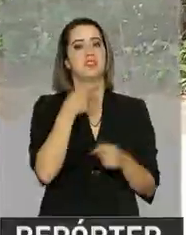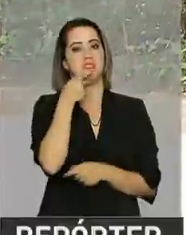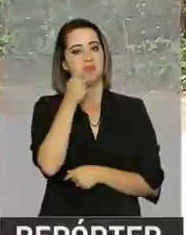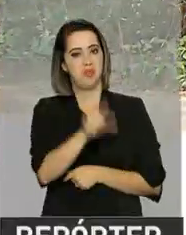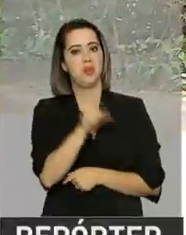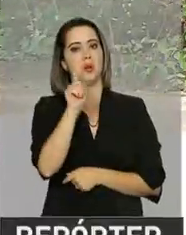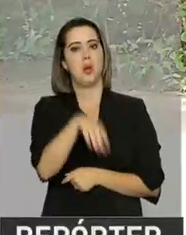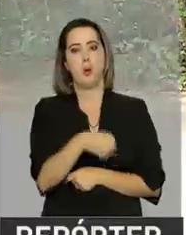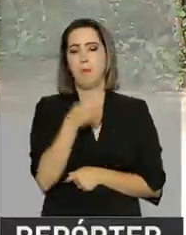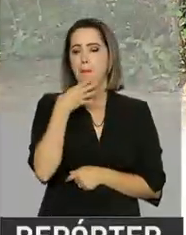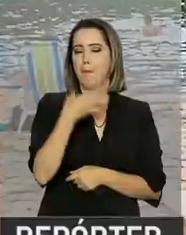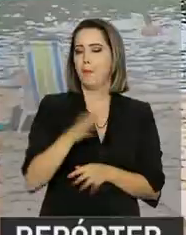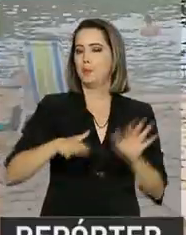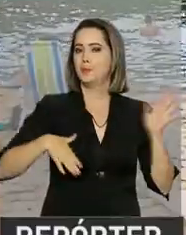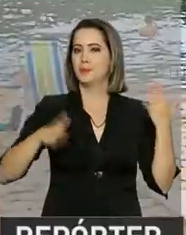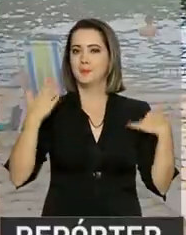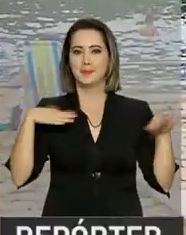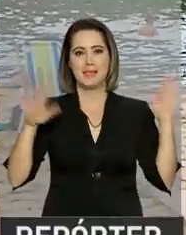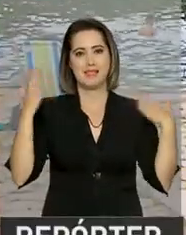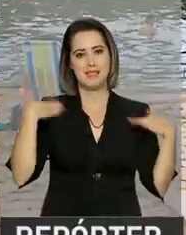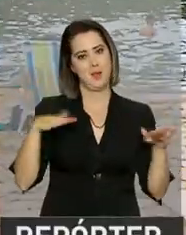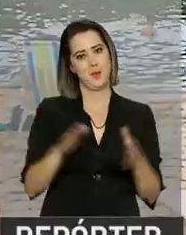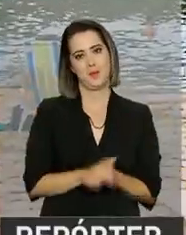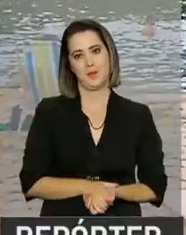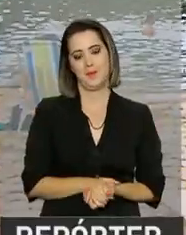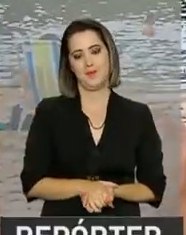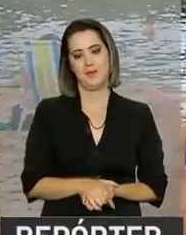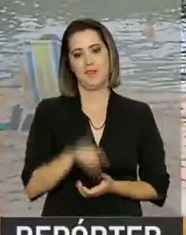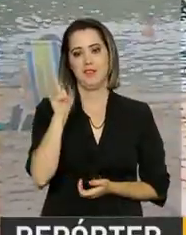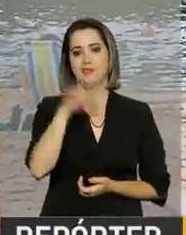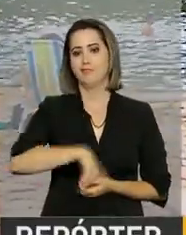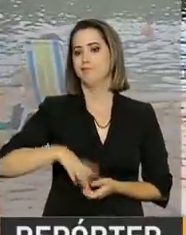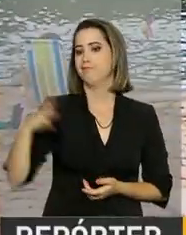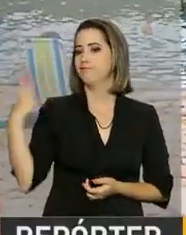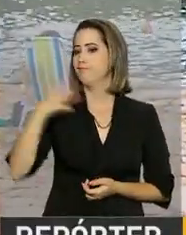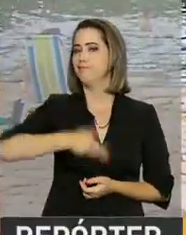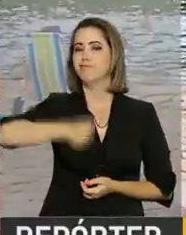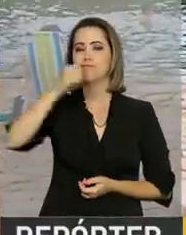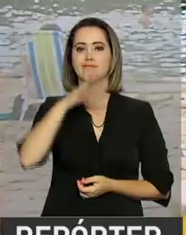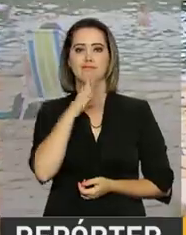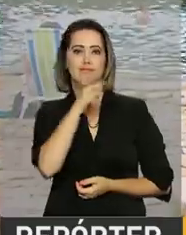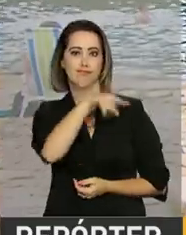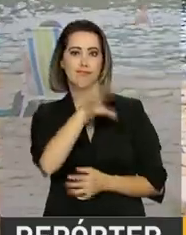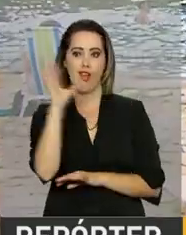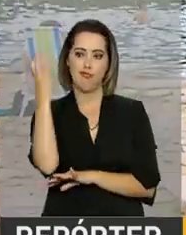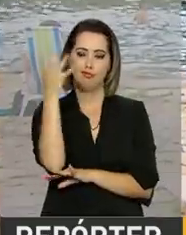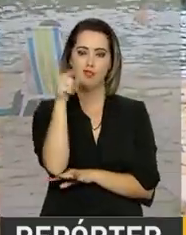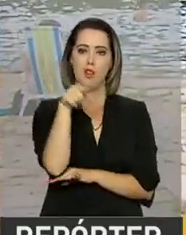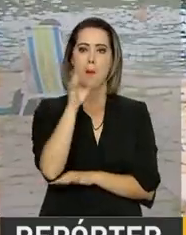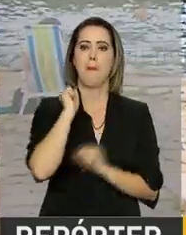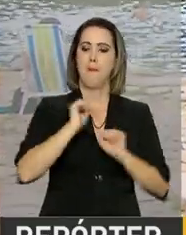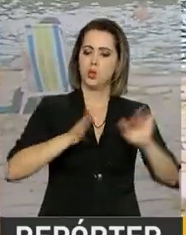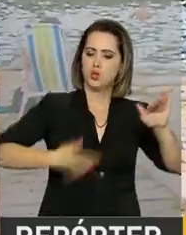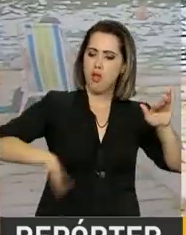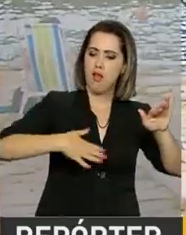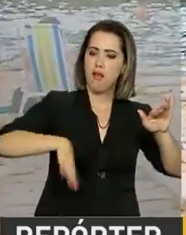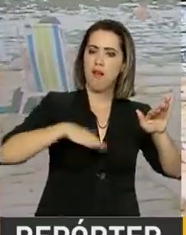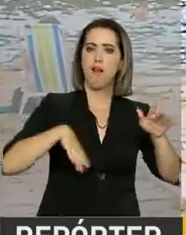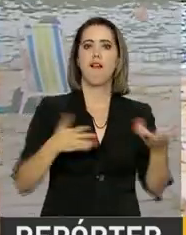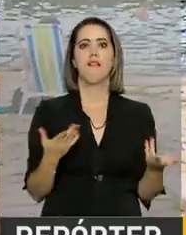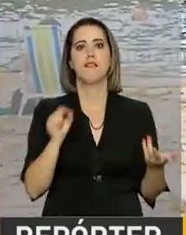é uma ótima opção de lazer. Eu acho um privilégio ter um parque desses em Brasília, onde a gente pode nadar nessa piscina de água